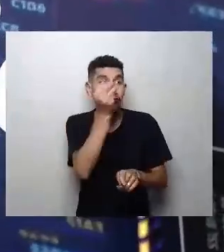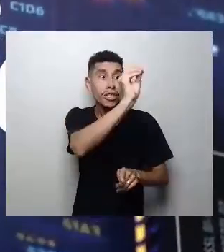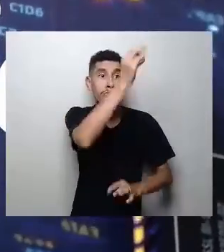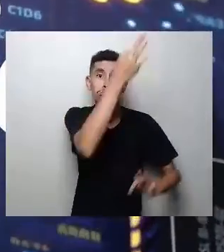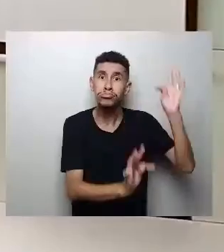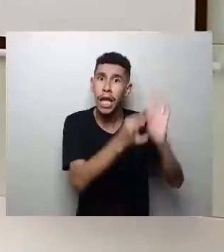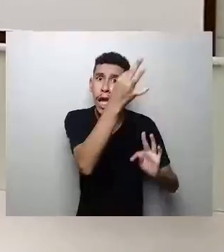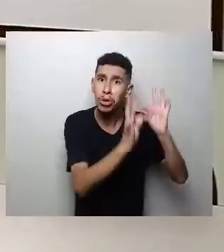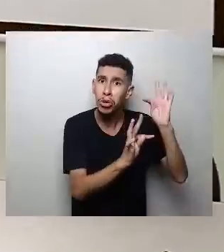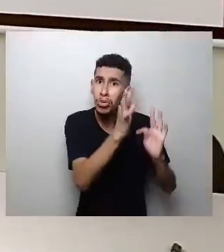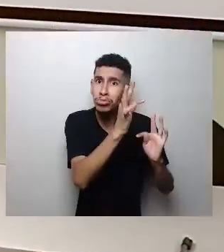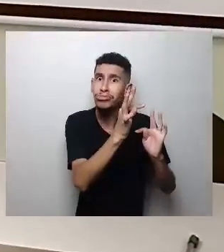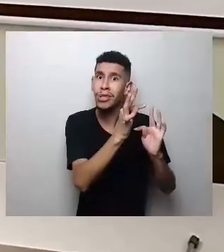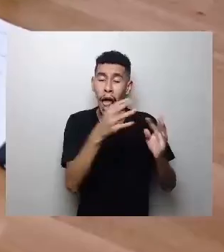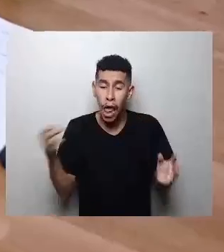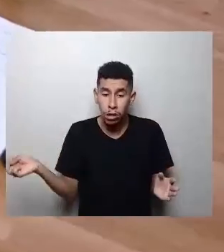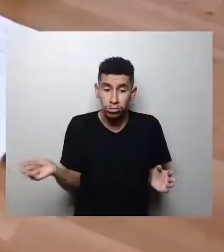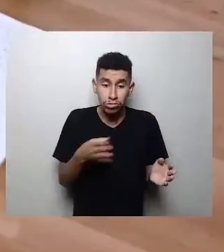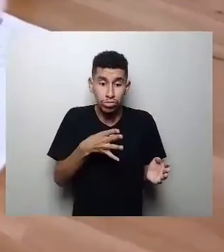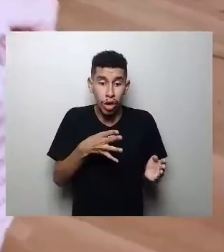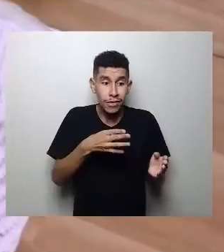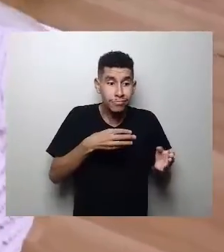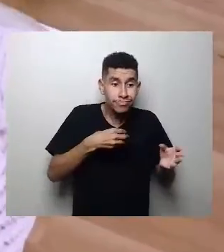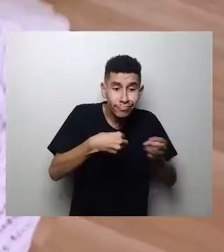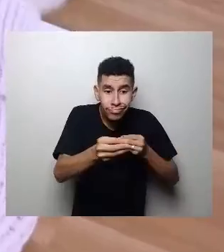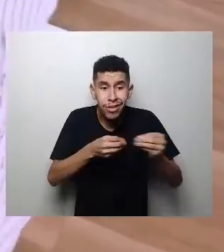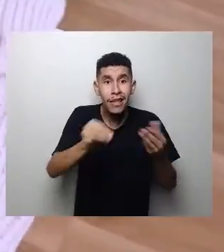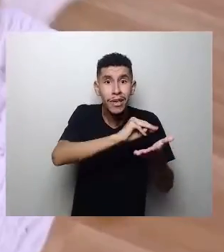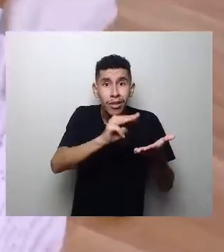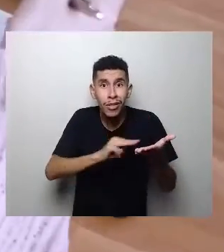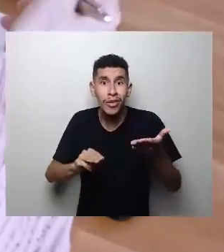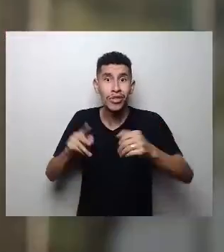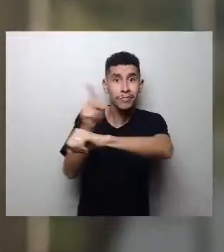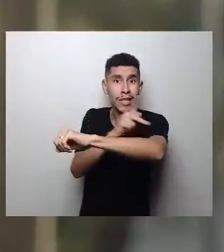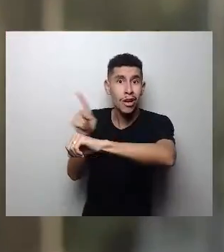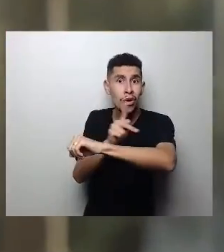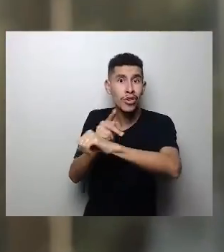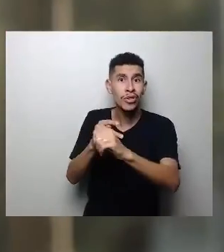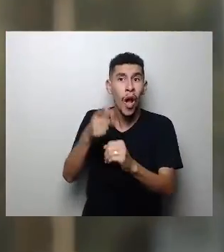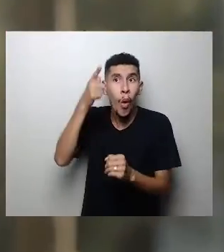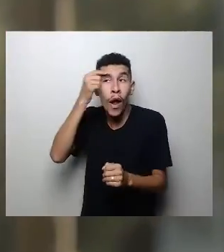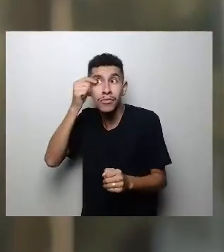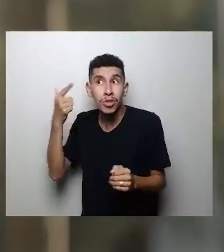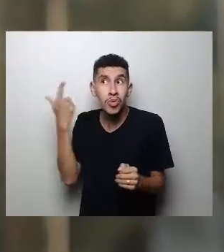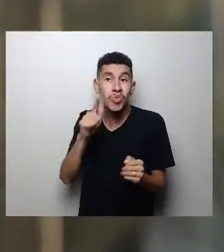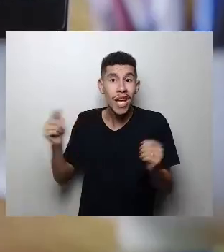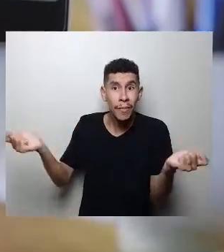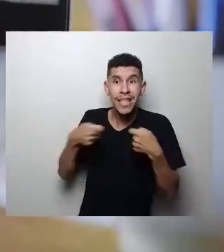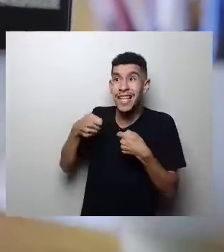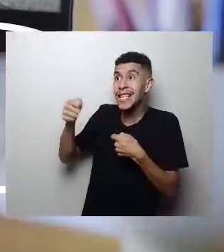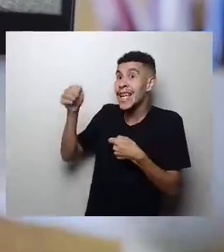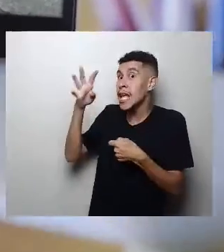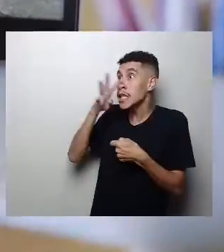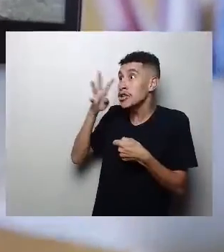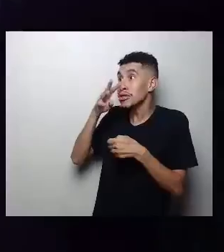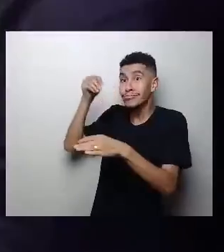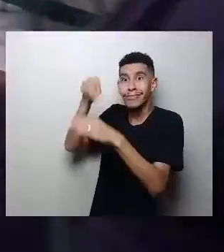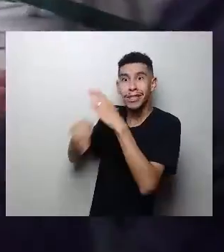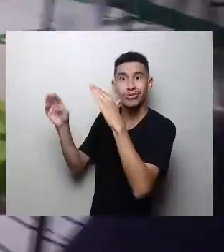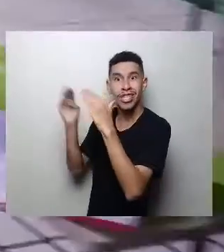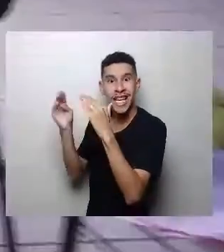alta tecnologia, com novos formatos e flexibilidade no modelo pedagógico. O estudante tem a possibilidade de assistir a aula no conforto da sua